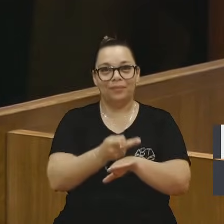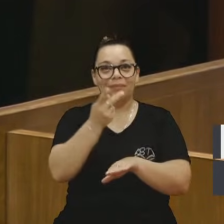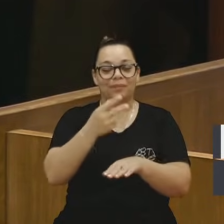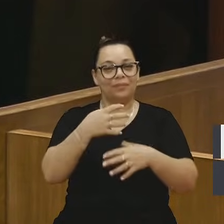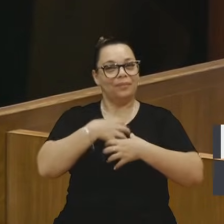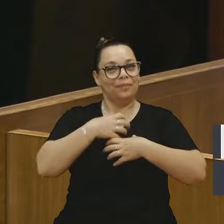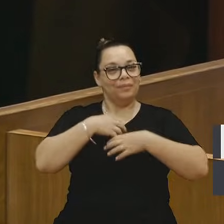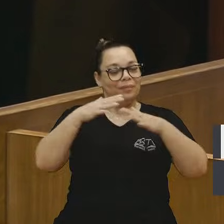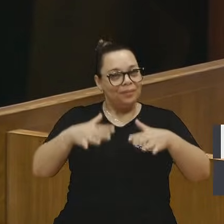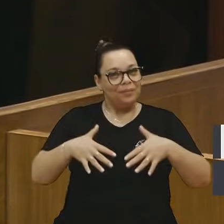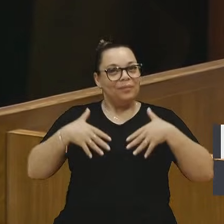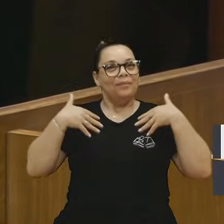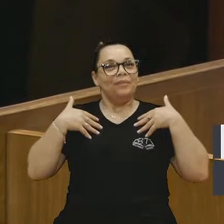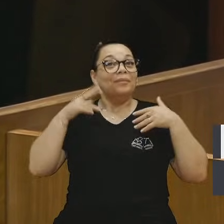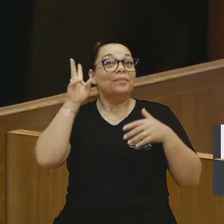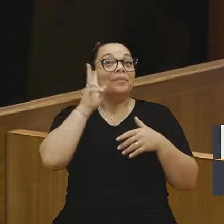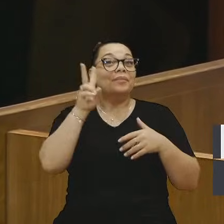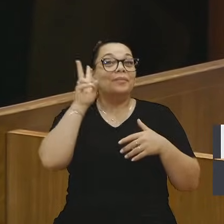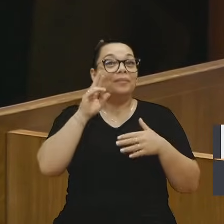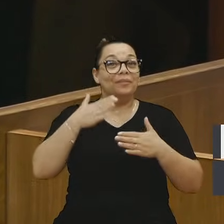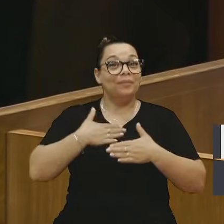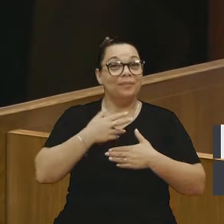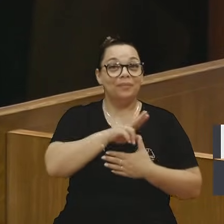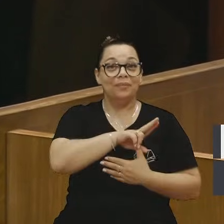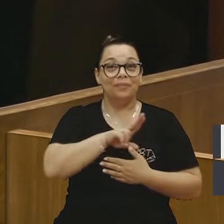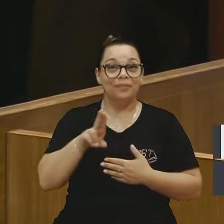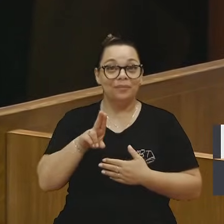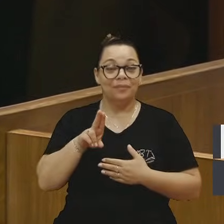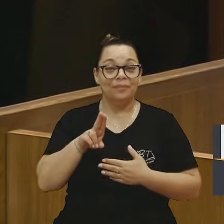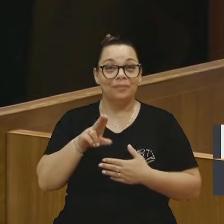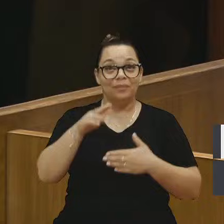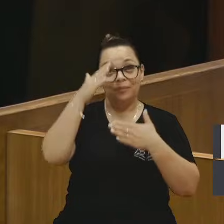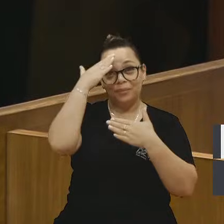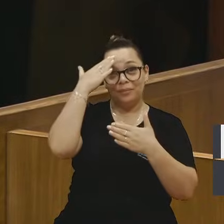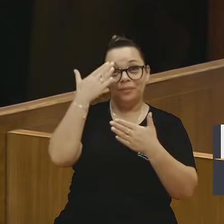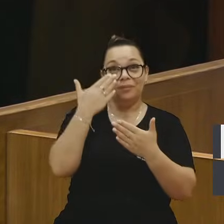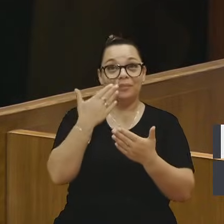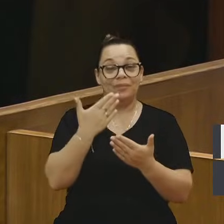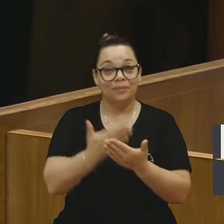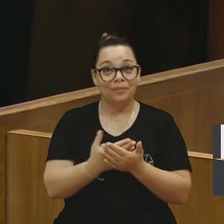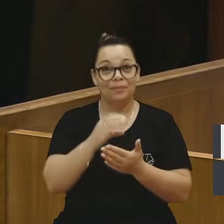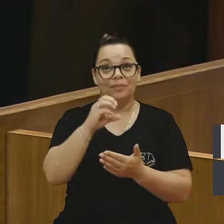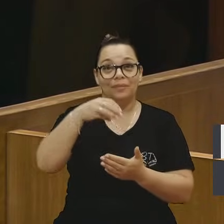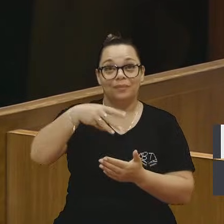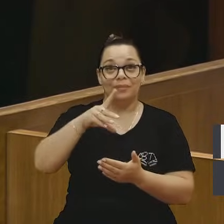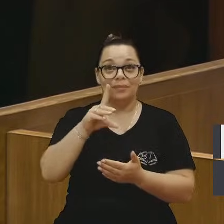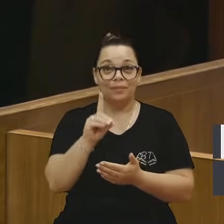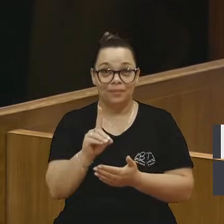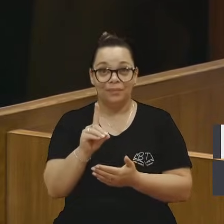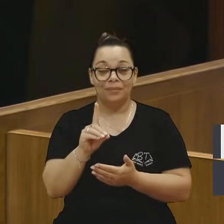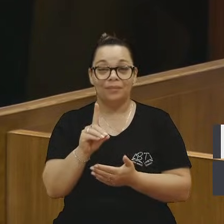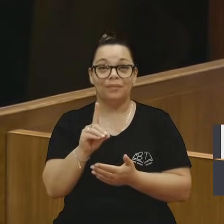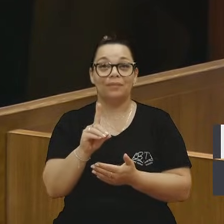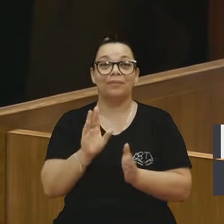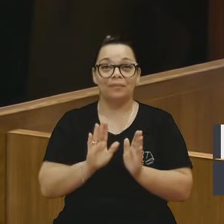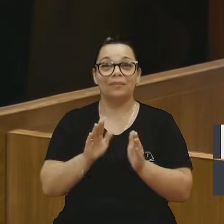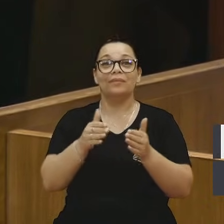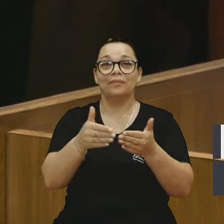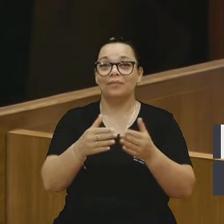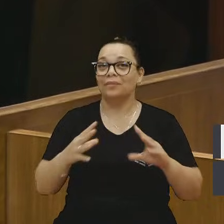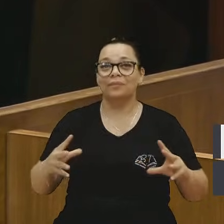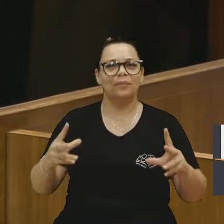Sinto-me honrada pela lembrança do meu nome. Agradeço ao CMD Conselho Municipal do Desporto e